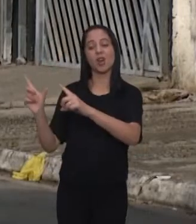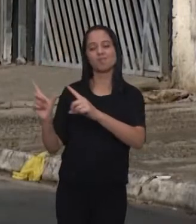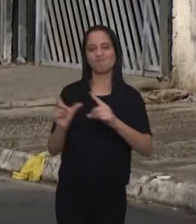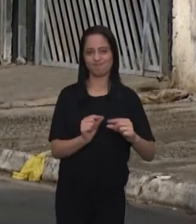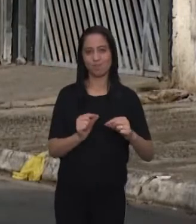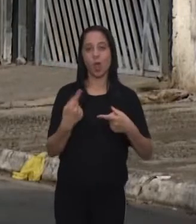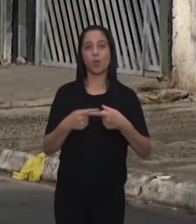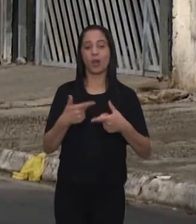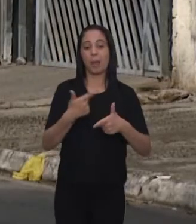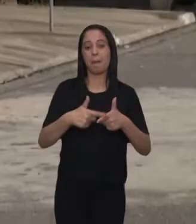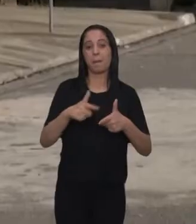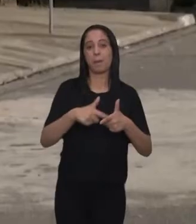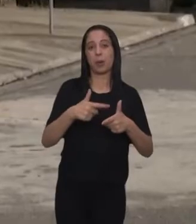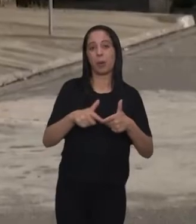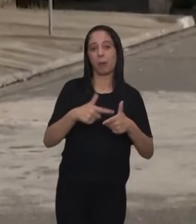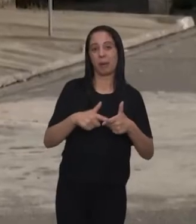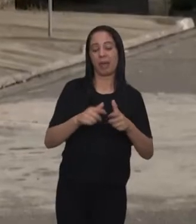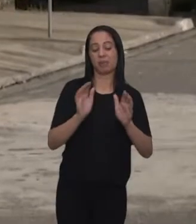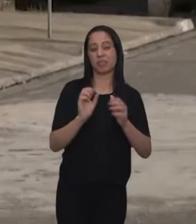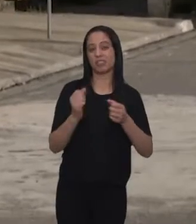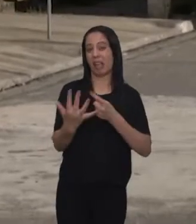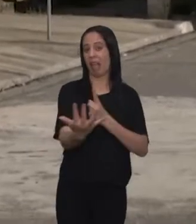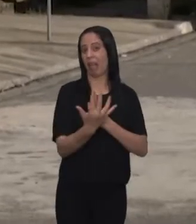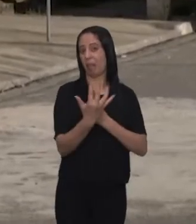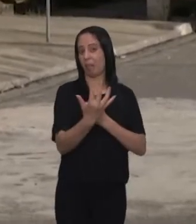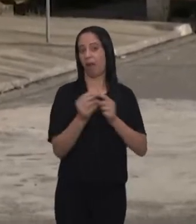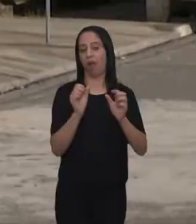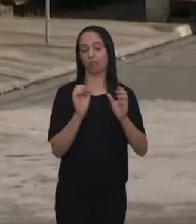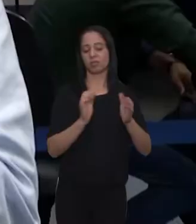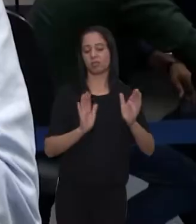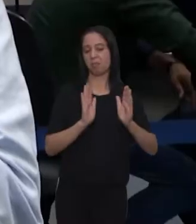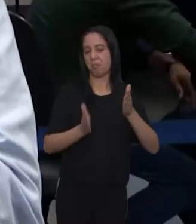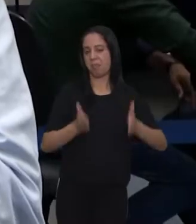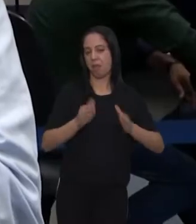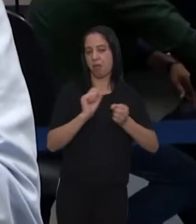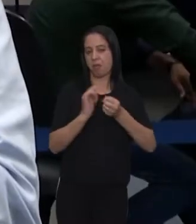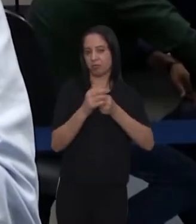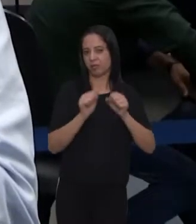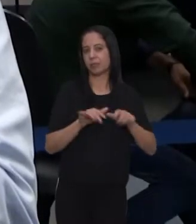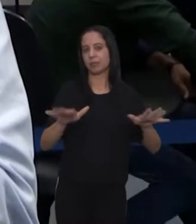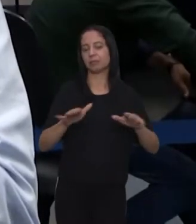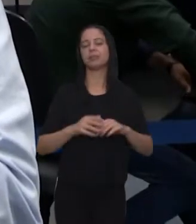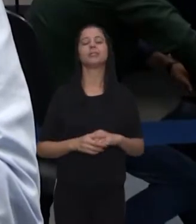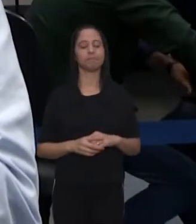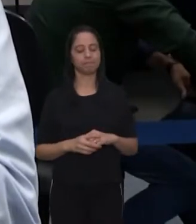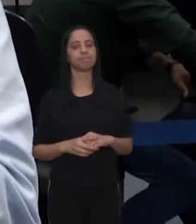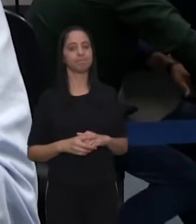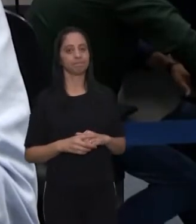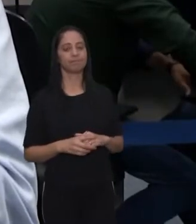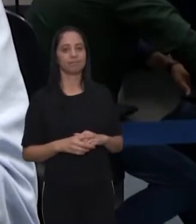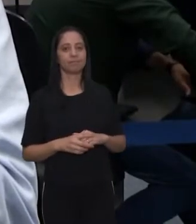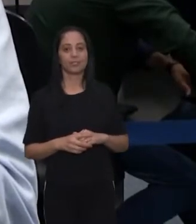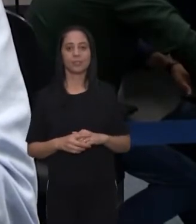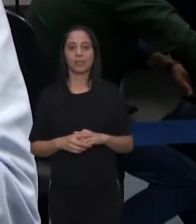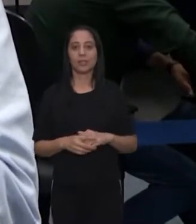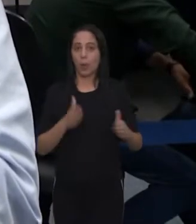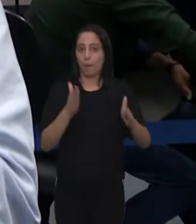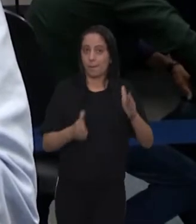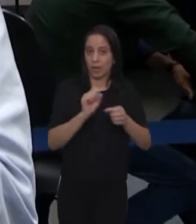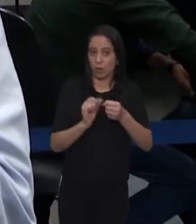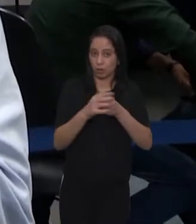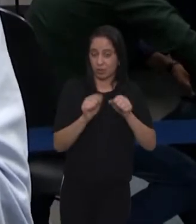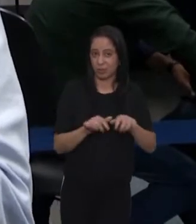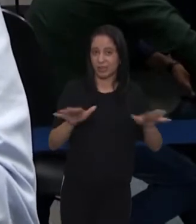comprometida por conta dos problemas econômicos causados pela pandemia para a pandemia também a gente teve muitas pessoas que